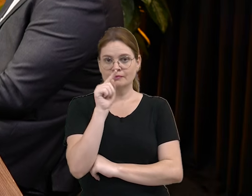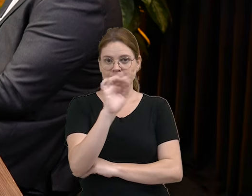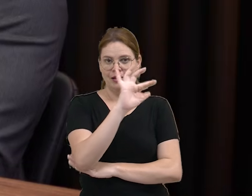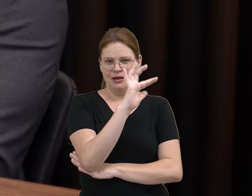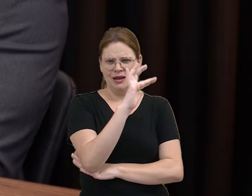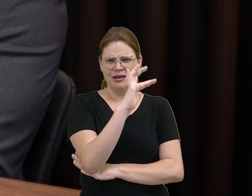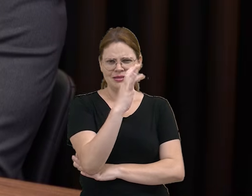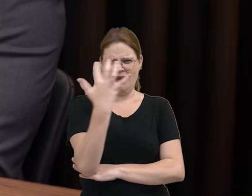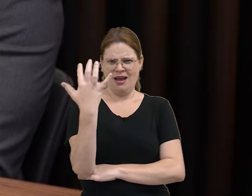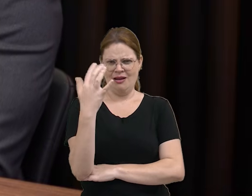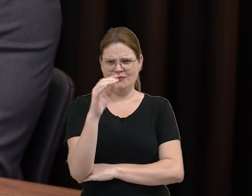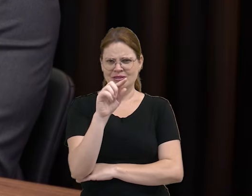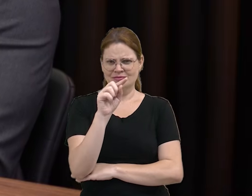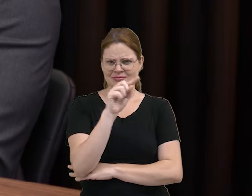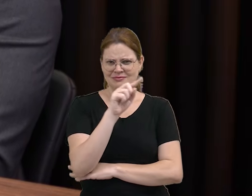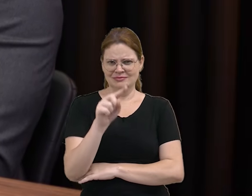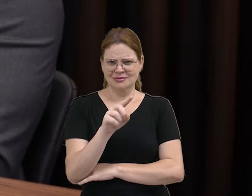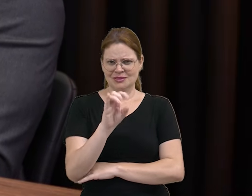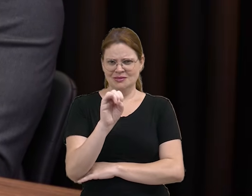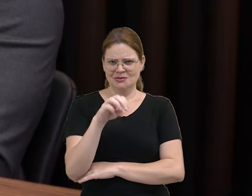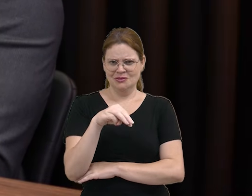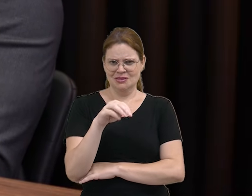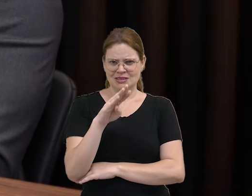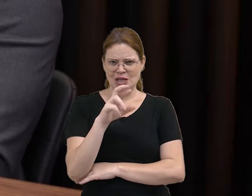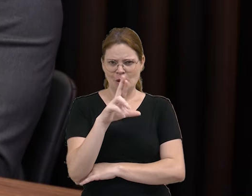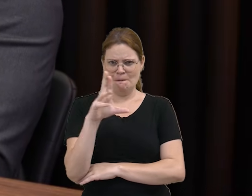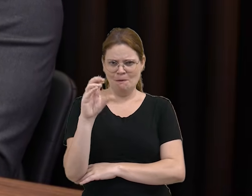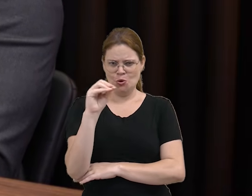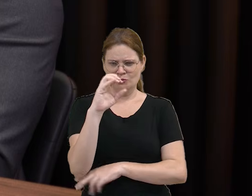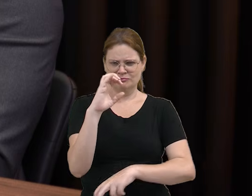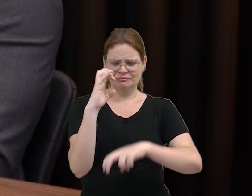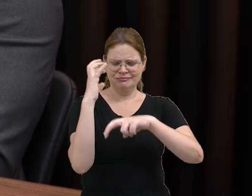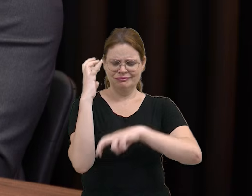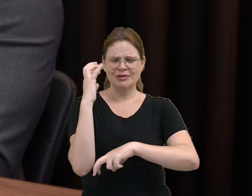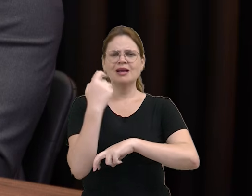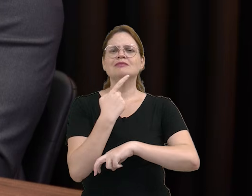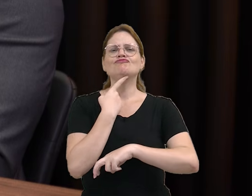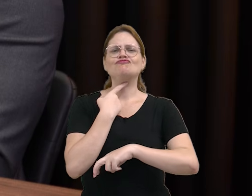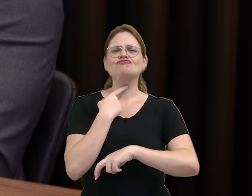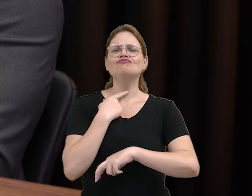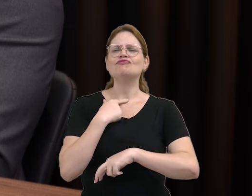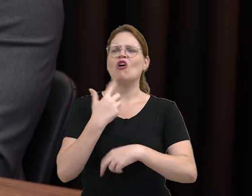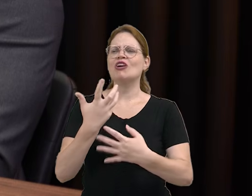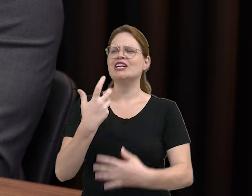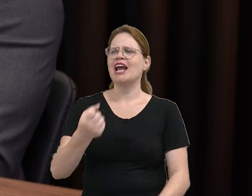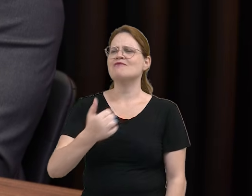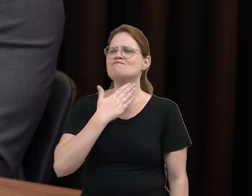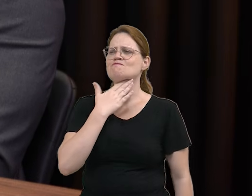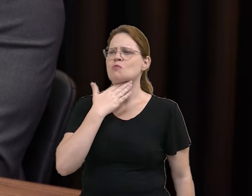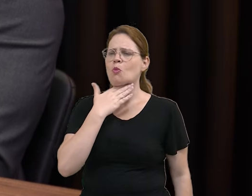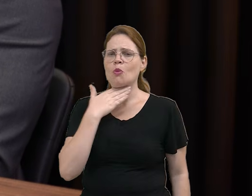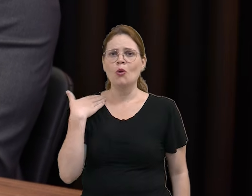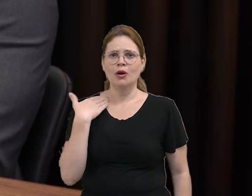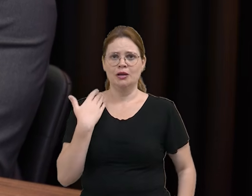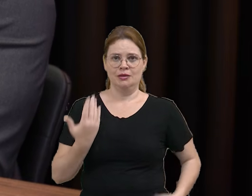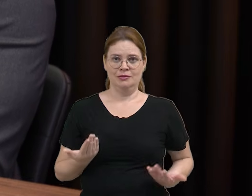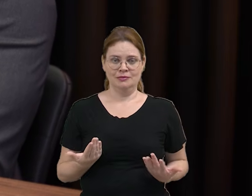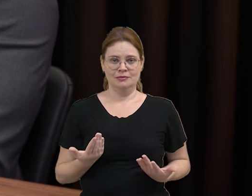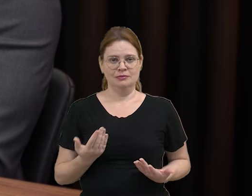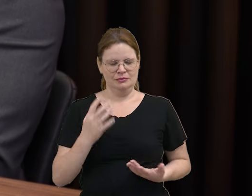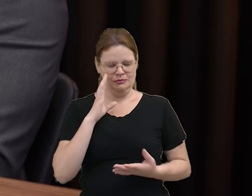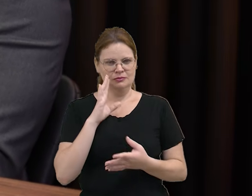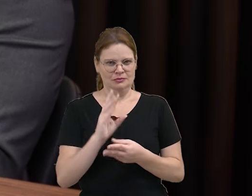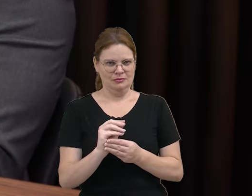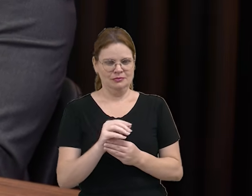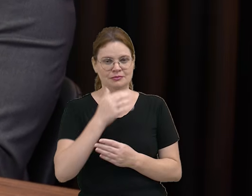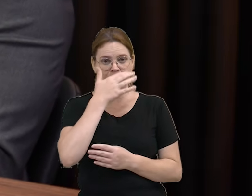o episódio do zimbro, do pé de zimbro, de você deitar e desejar a morte, muitas vezes ele pode